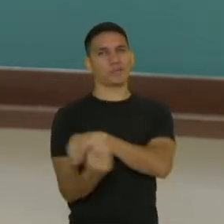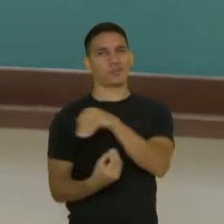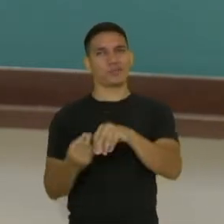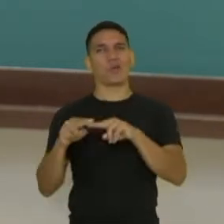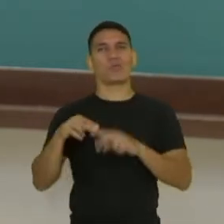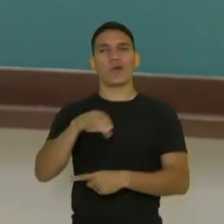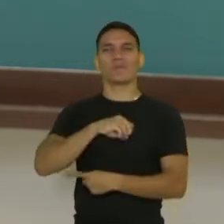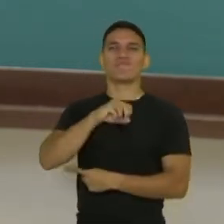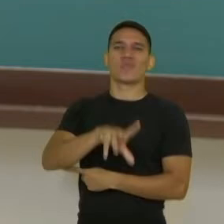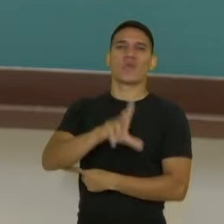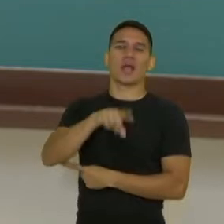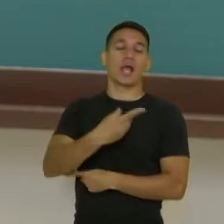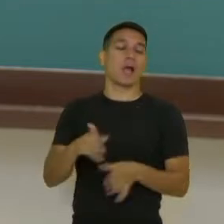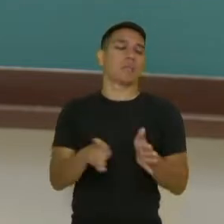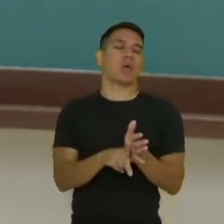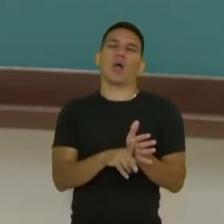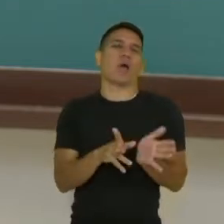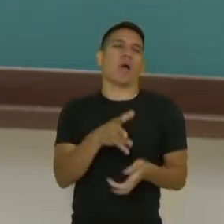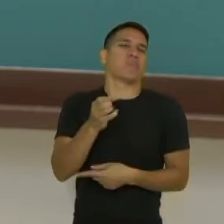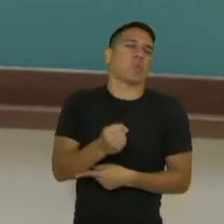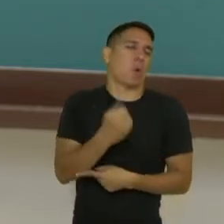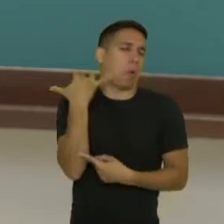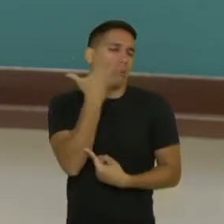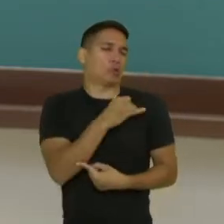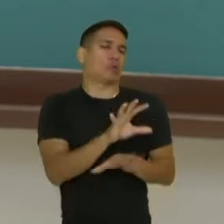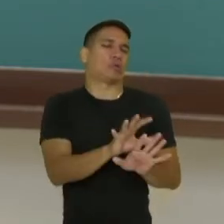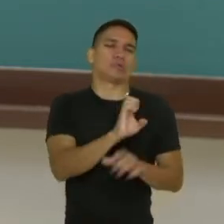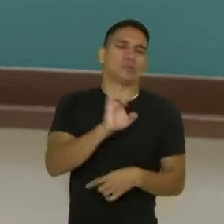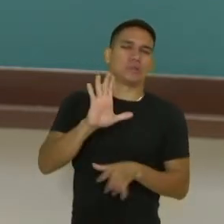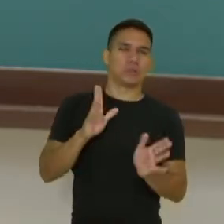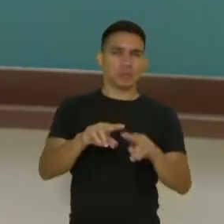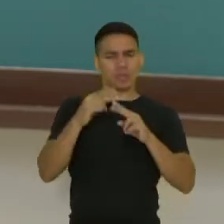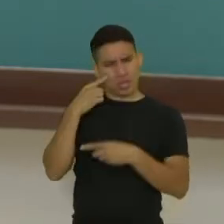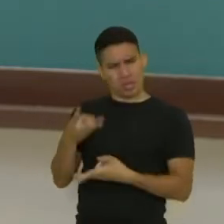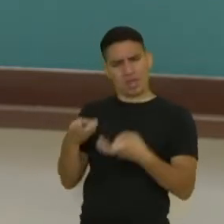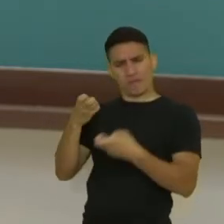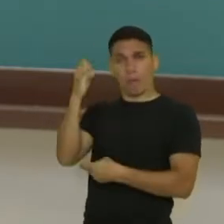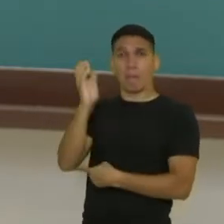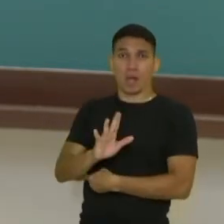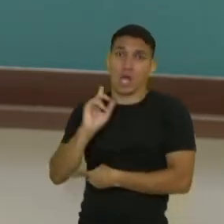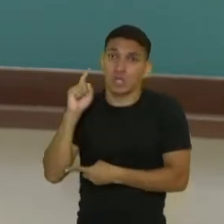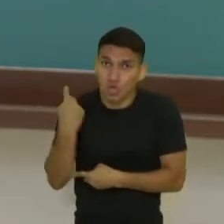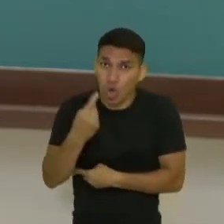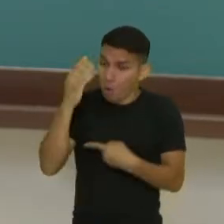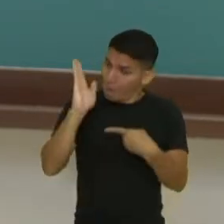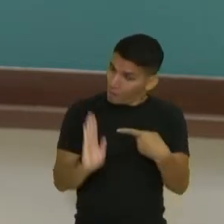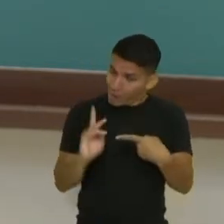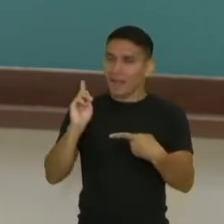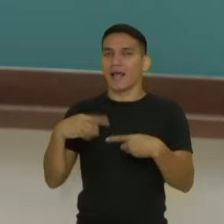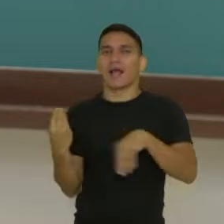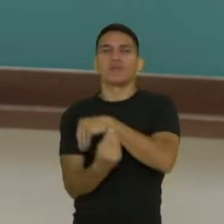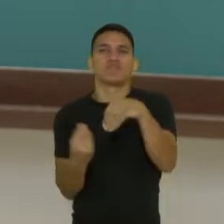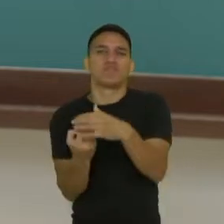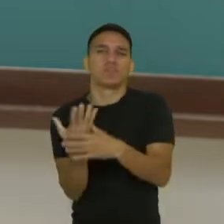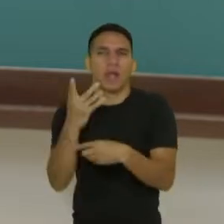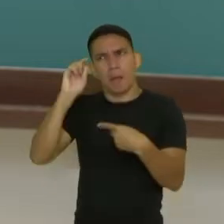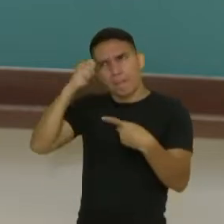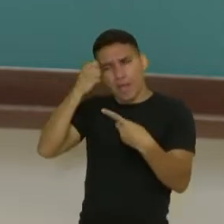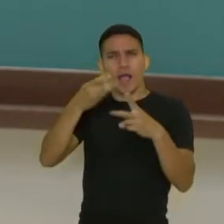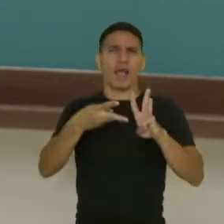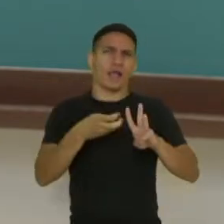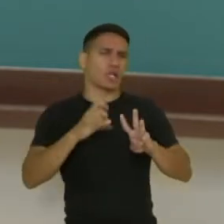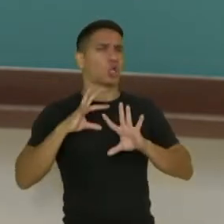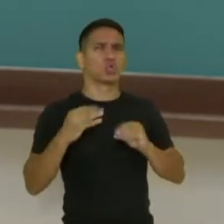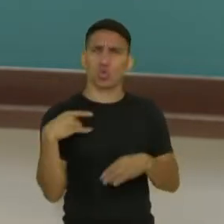era com o português, então aquela coisa do branquinho, bonitinho, europeu. Então quando ele via um brasileiro de verdade, que nós somos brasileiros, nós somos misturas de negro com índio, todos nós